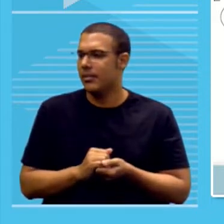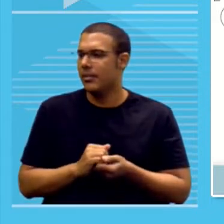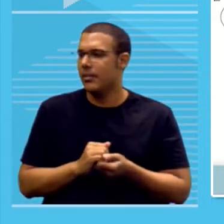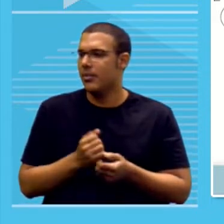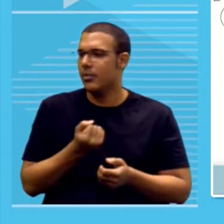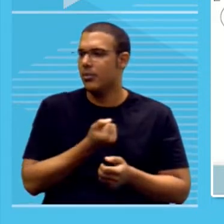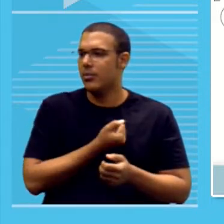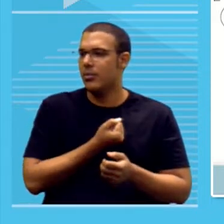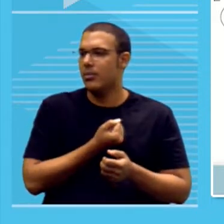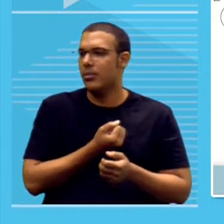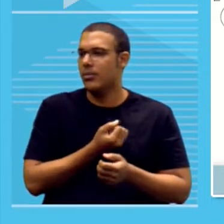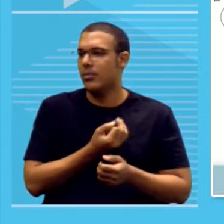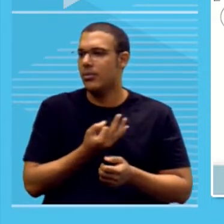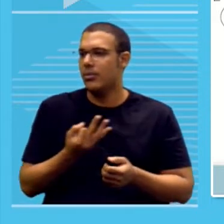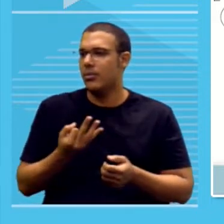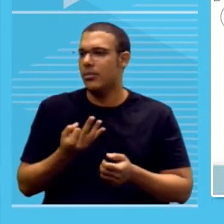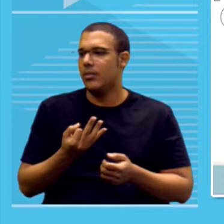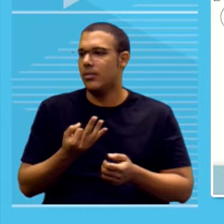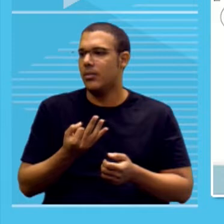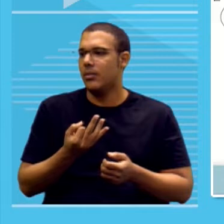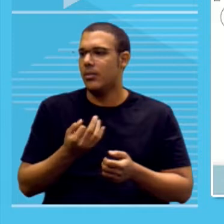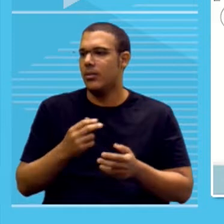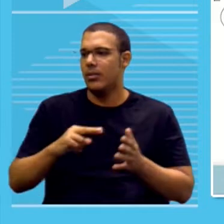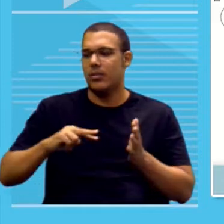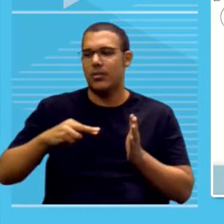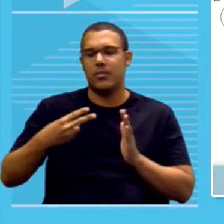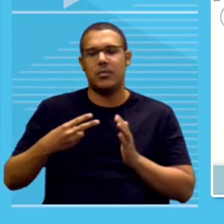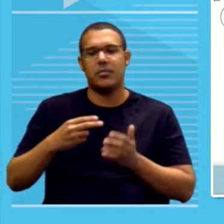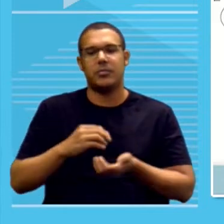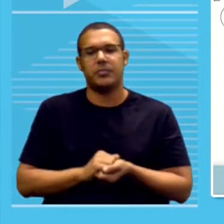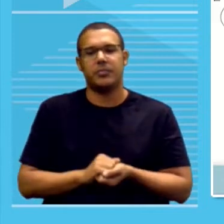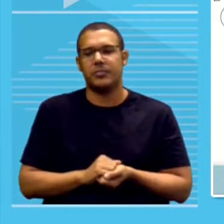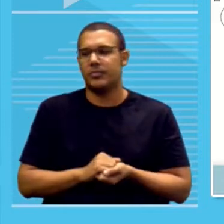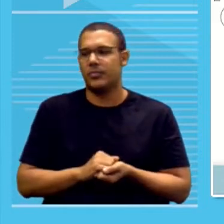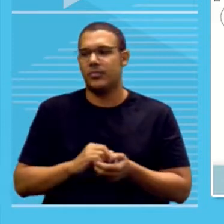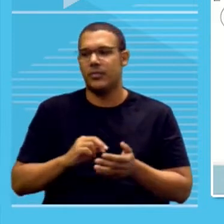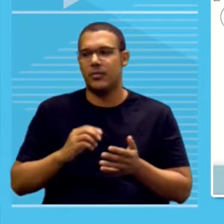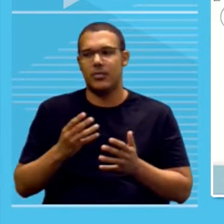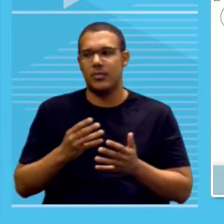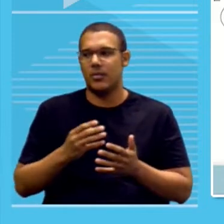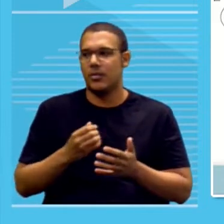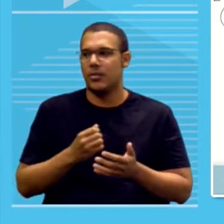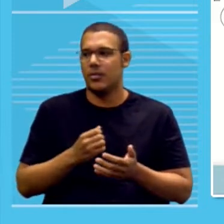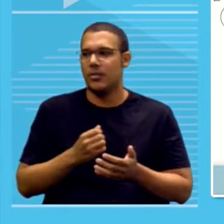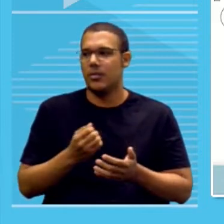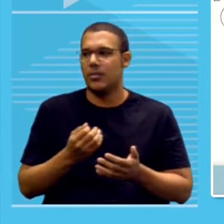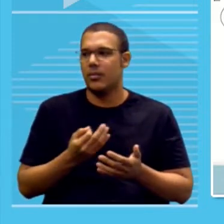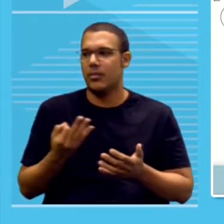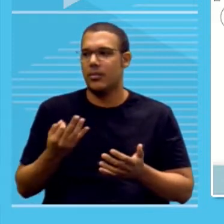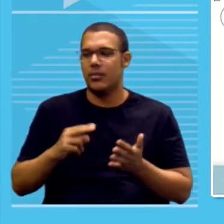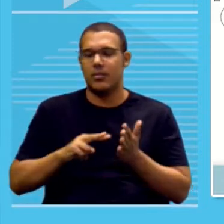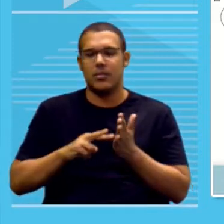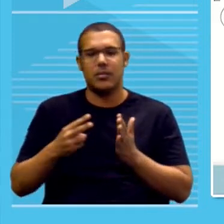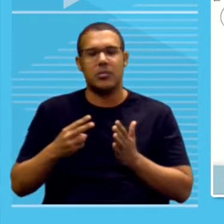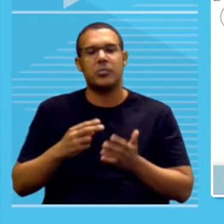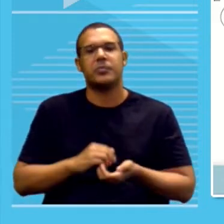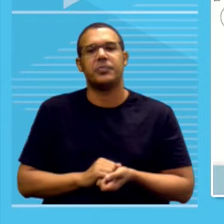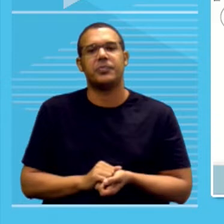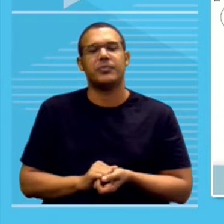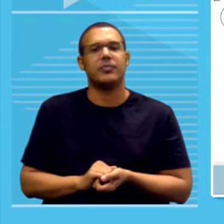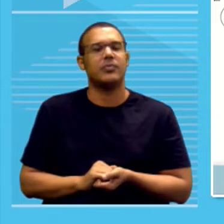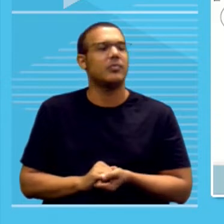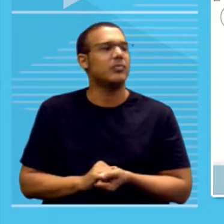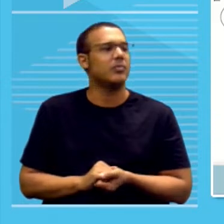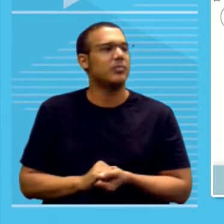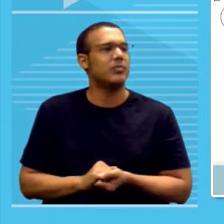vou falar aqui um pouquinho Pode ser que vocês lembrem quadrado do primeiro mais duas vezes o primeiro pelo segundo mais o